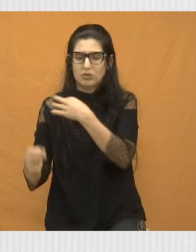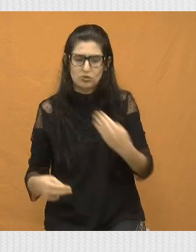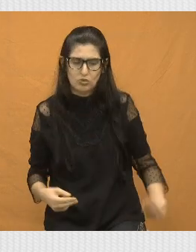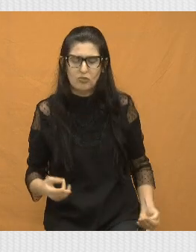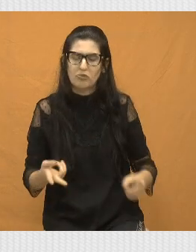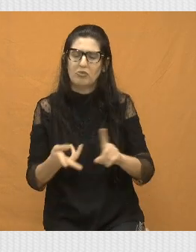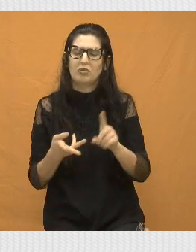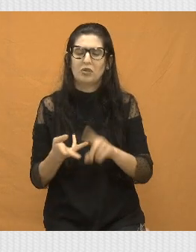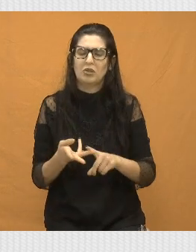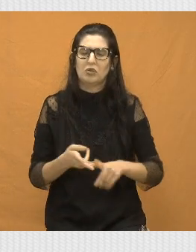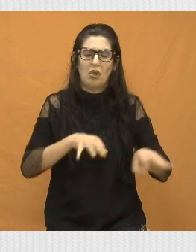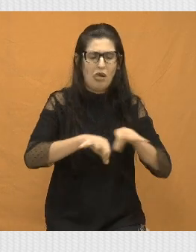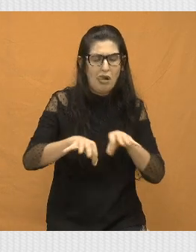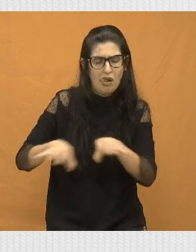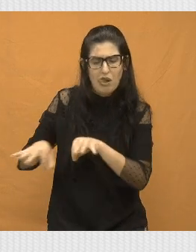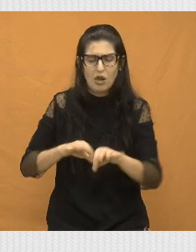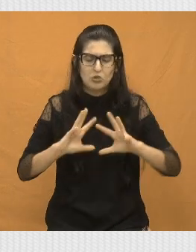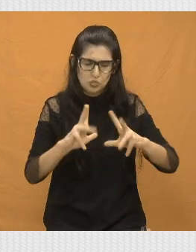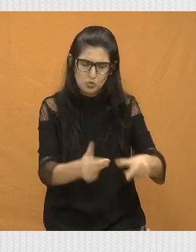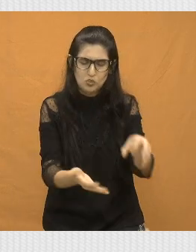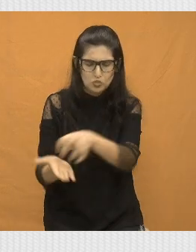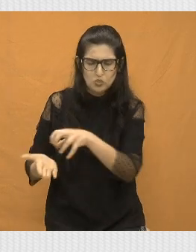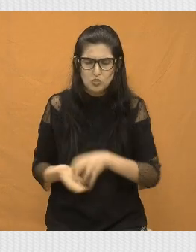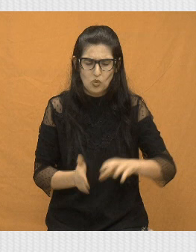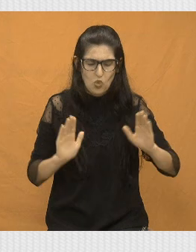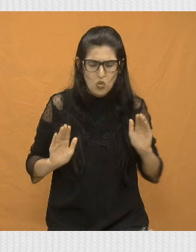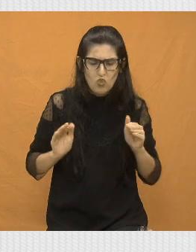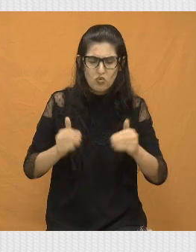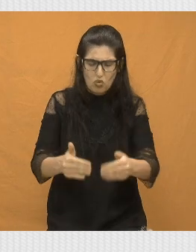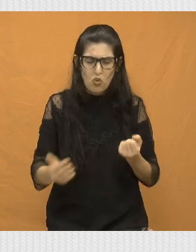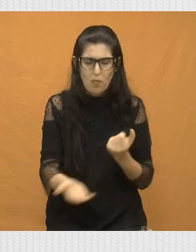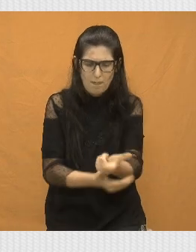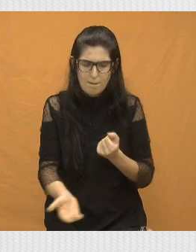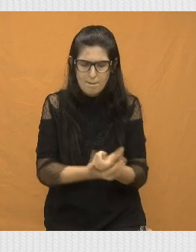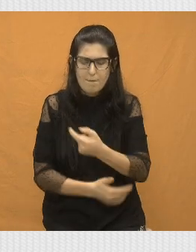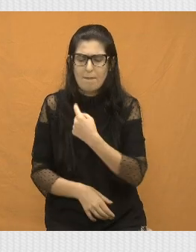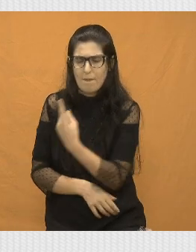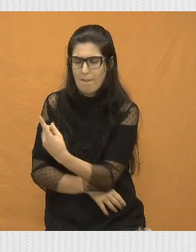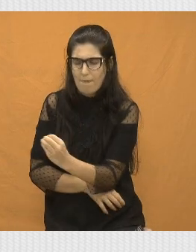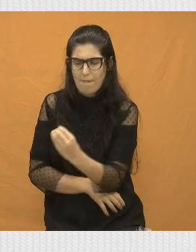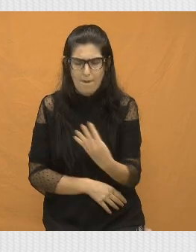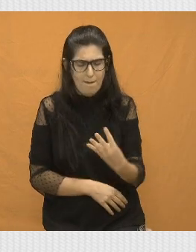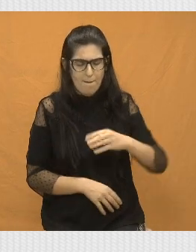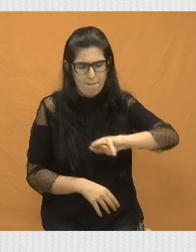entre outros, temos na ordem de meta anual orçamentária de